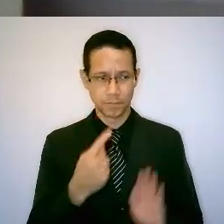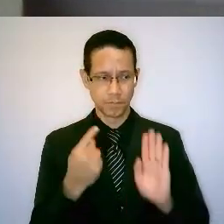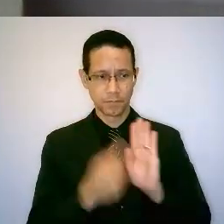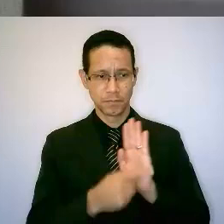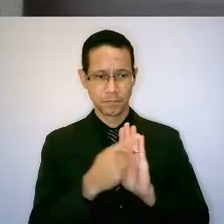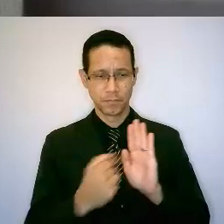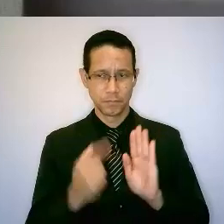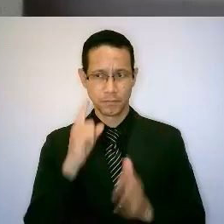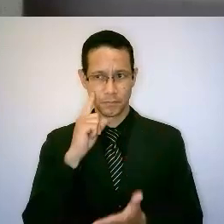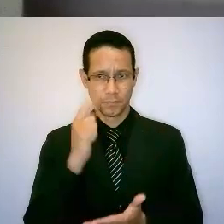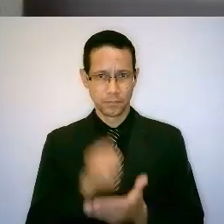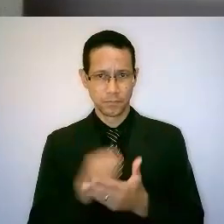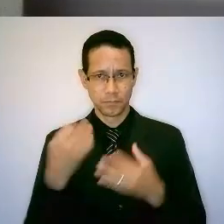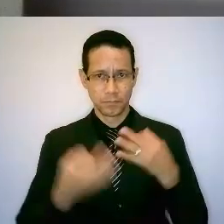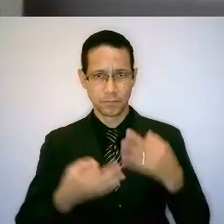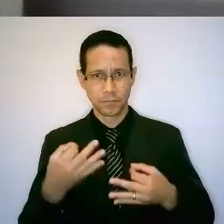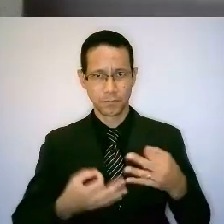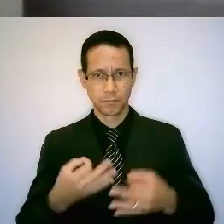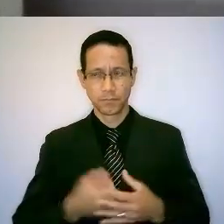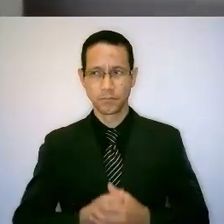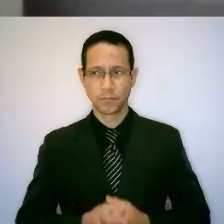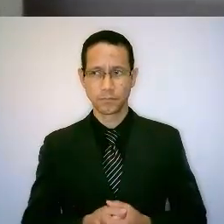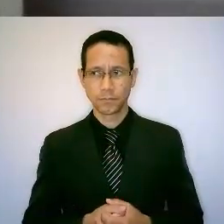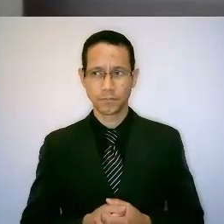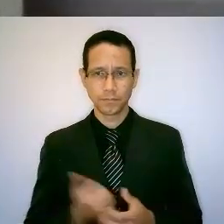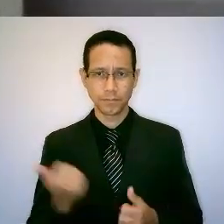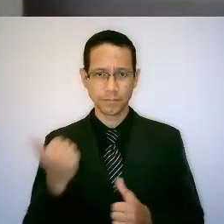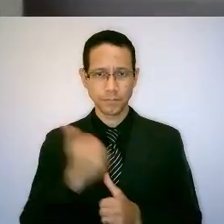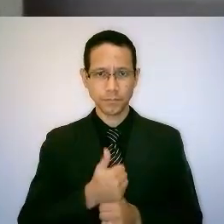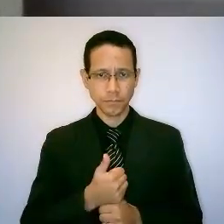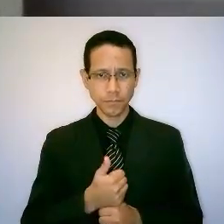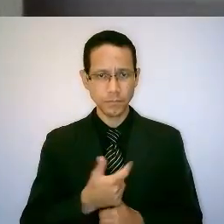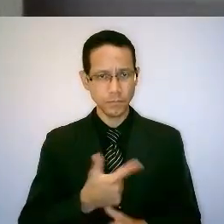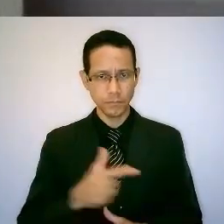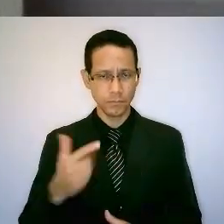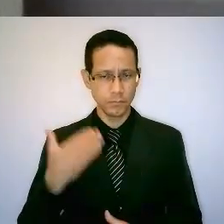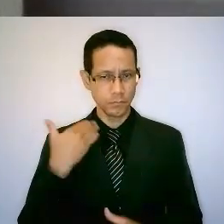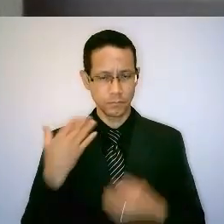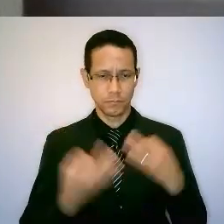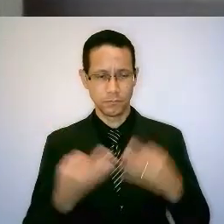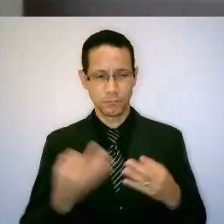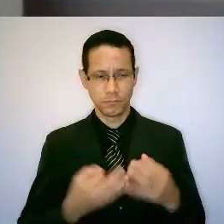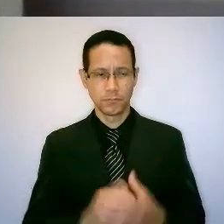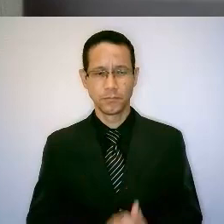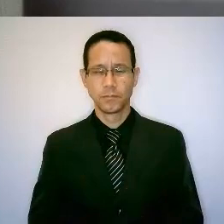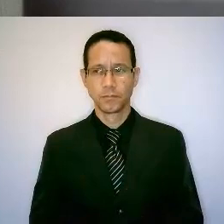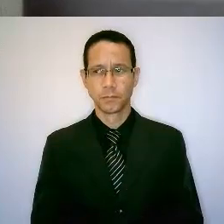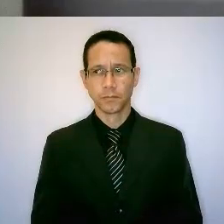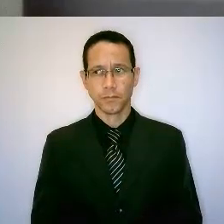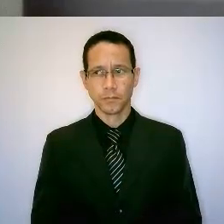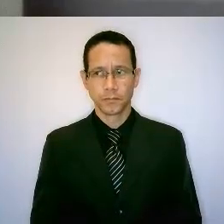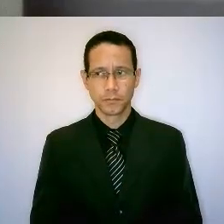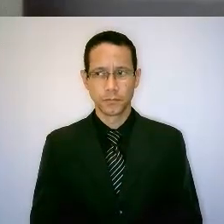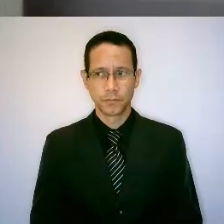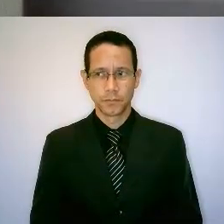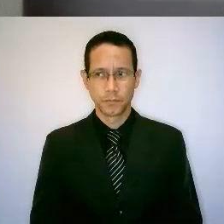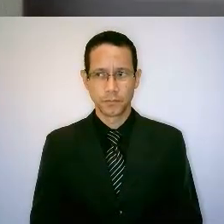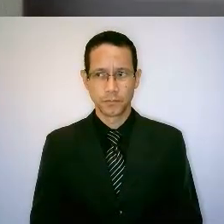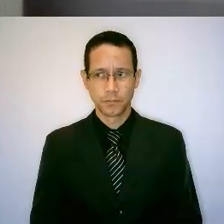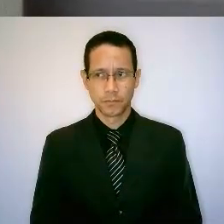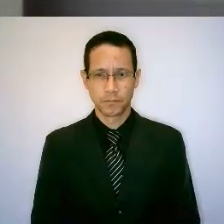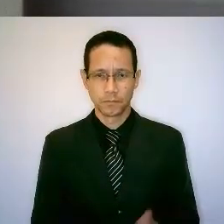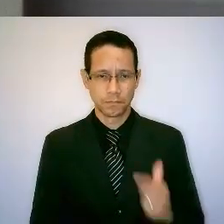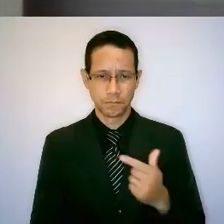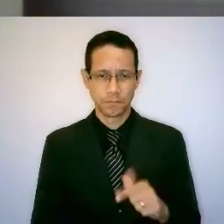por outra por outro magistrado outra magistrada ausente de fundamentação